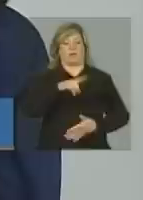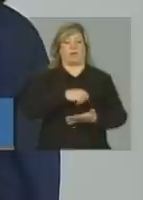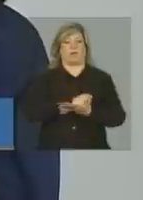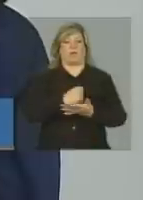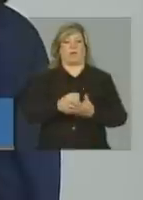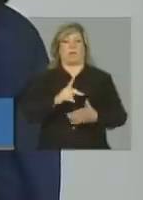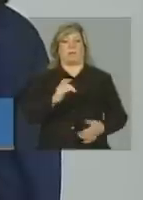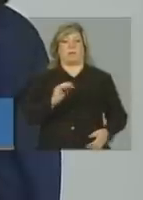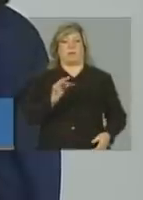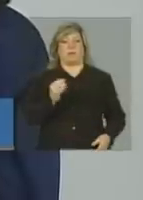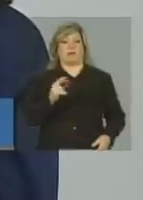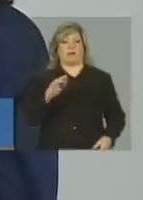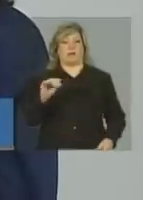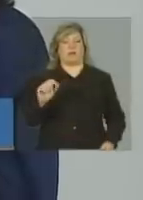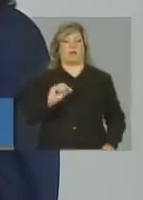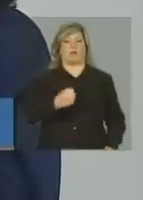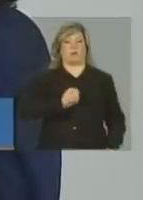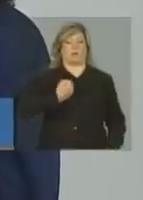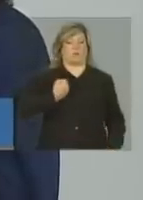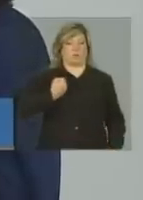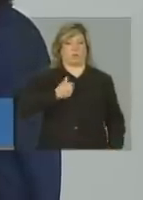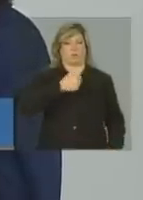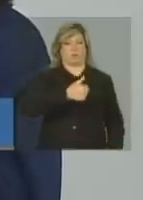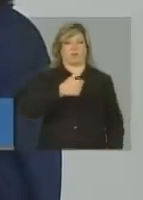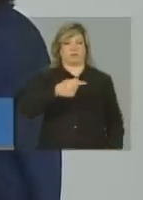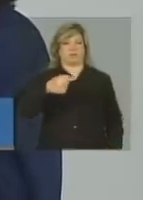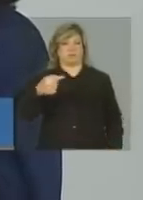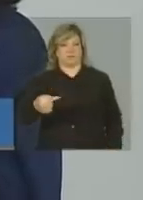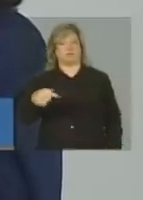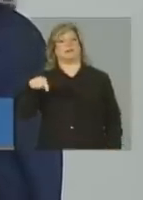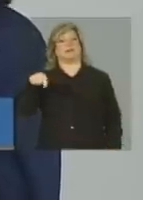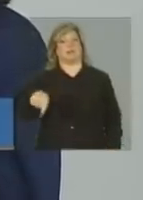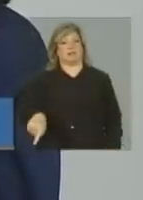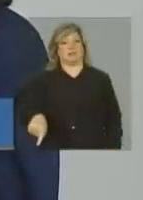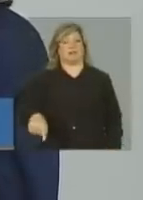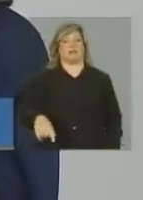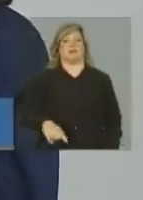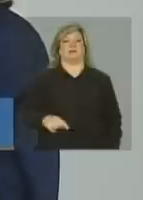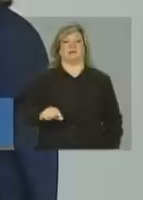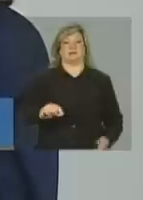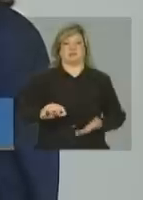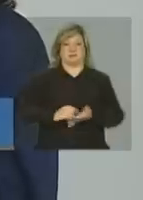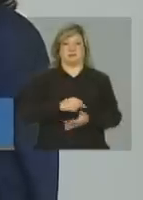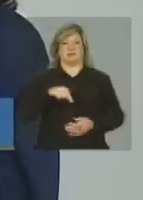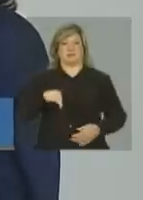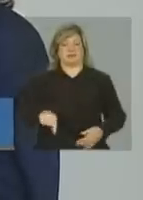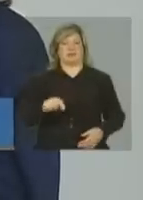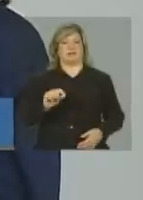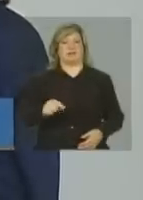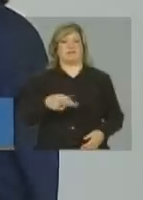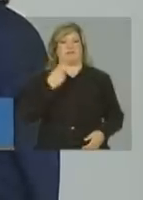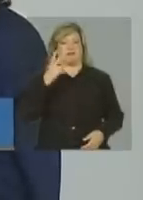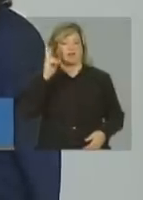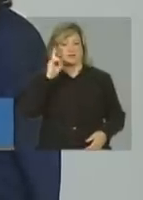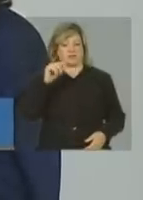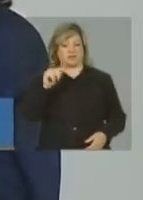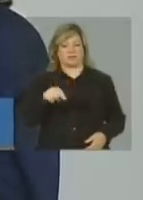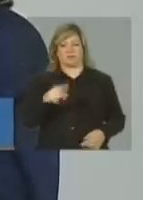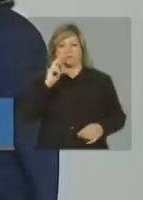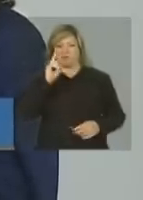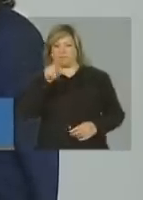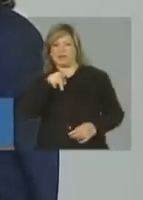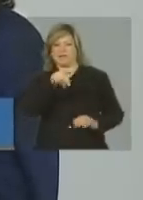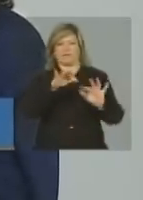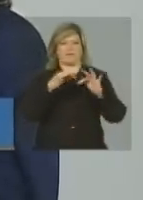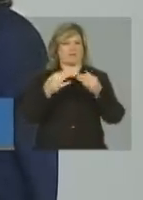que é a portaria do Cadastro Único, e que, mediante um parecer social, de novo, né, assinado por assistente, que diga que aquela família não tem